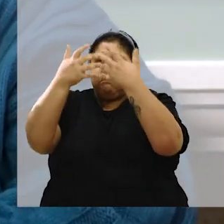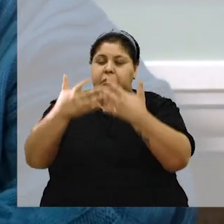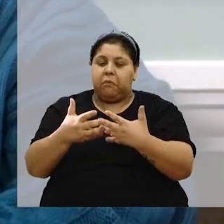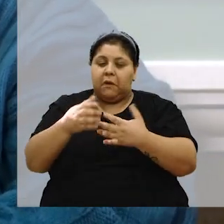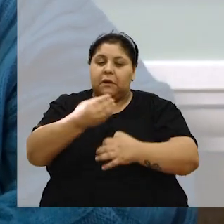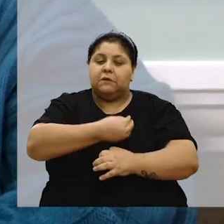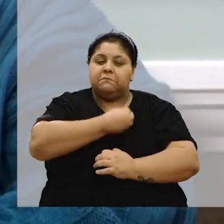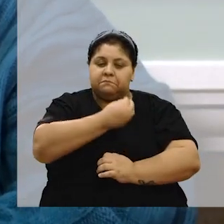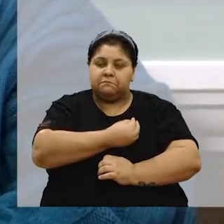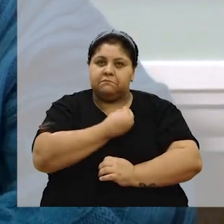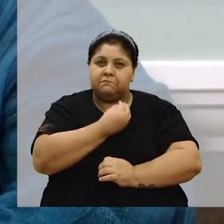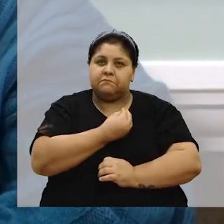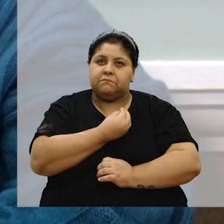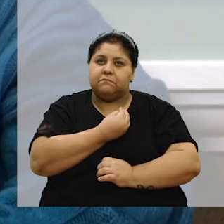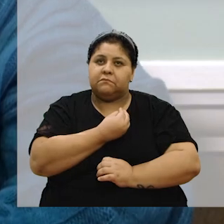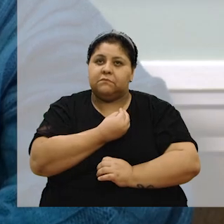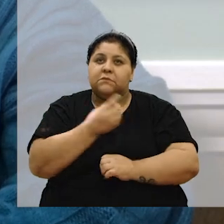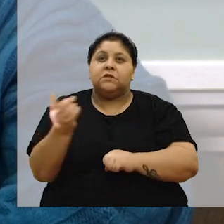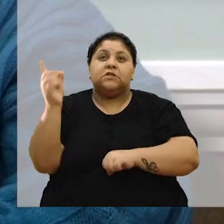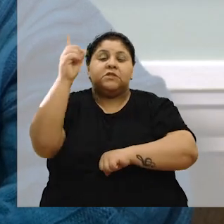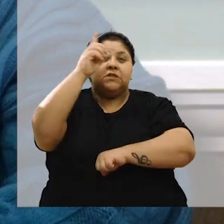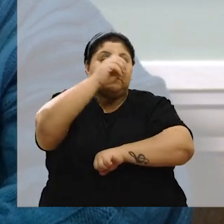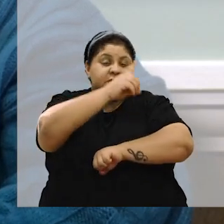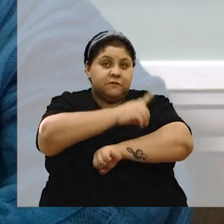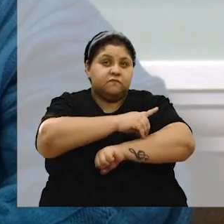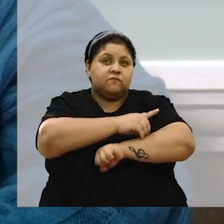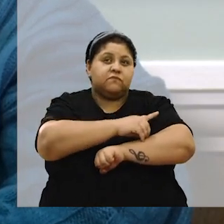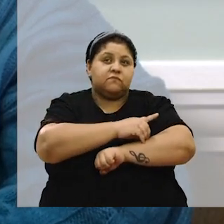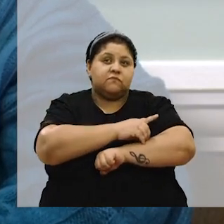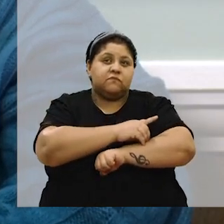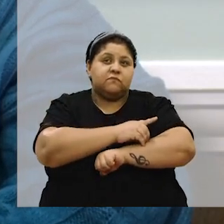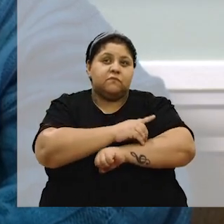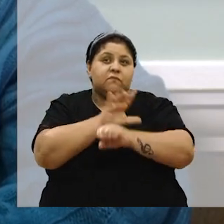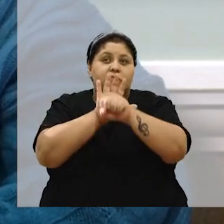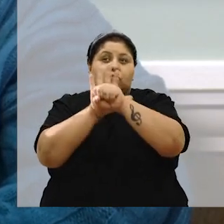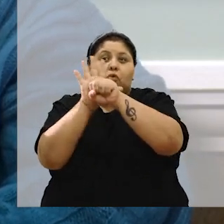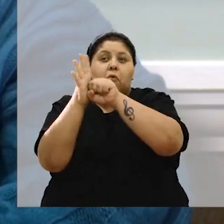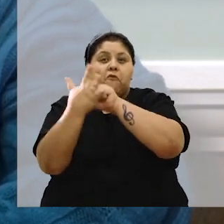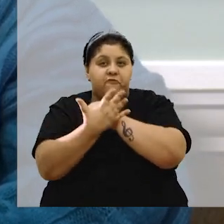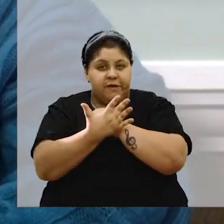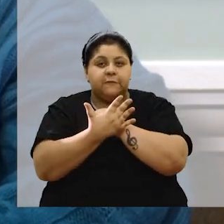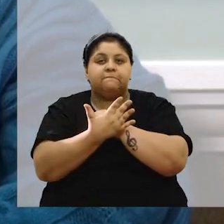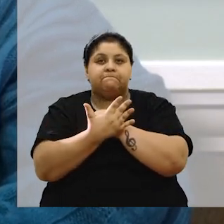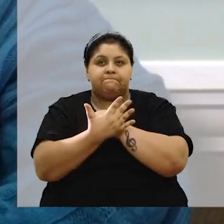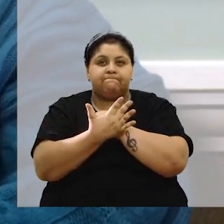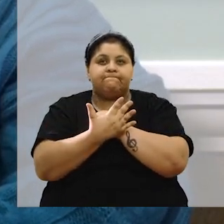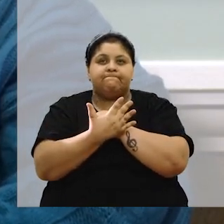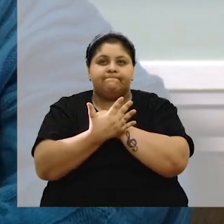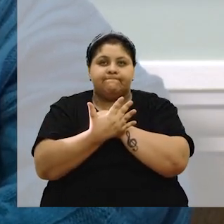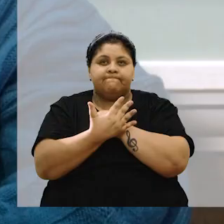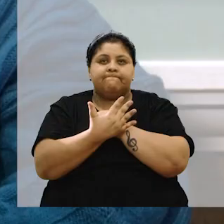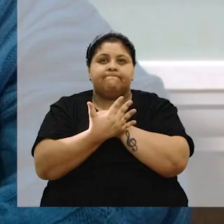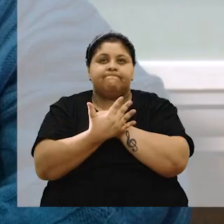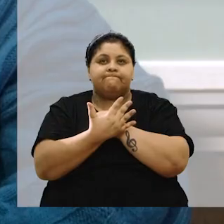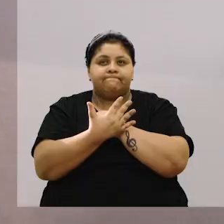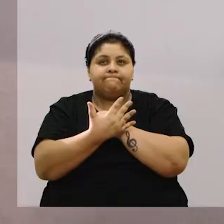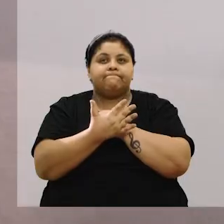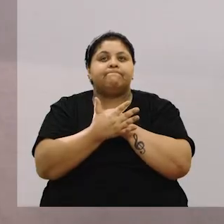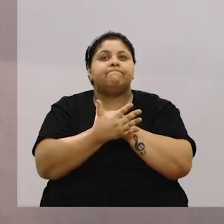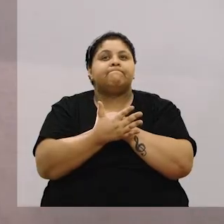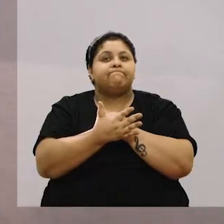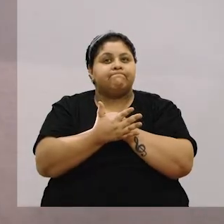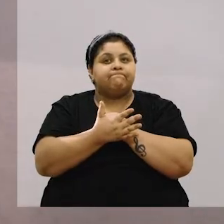coisas da vivência que ela teve naqueles dias terríveis do Covid.